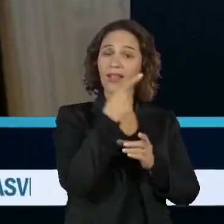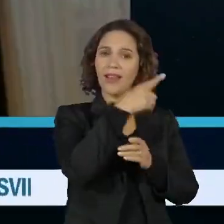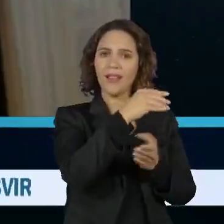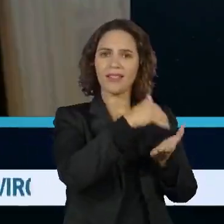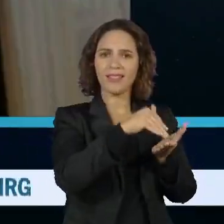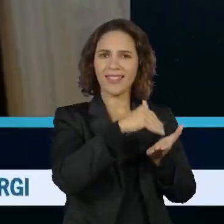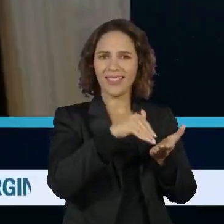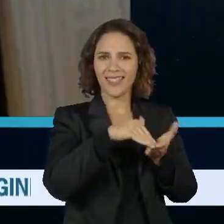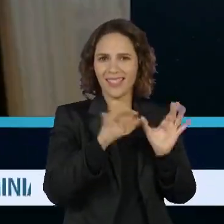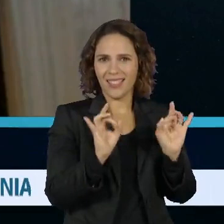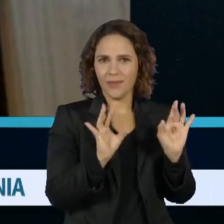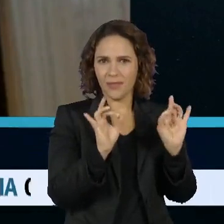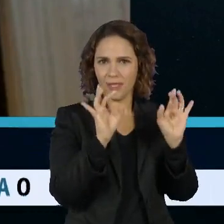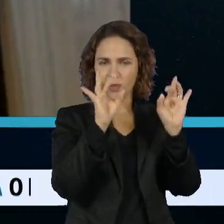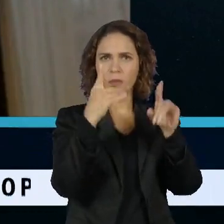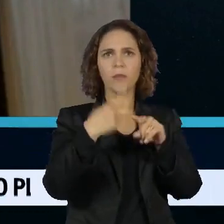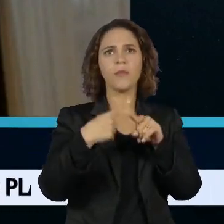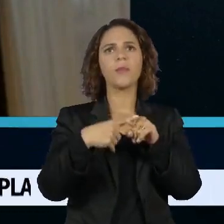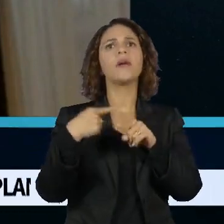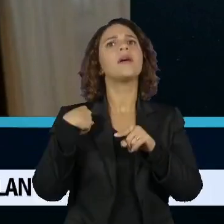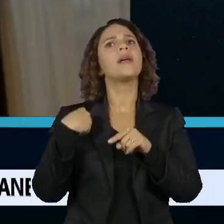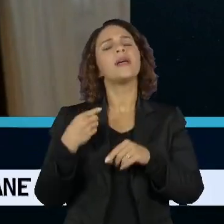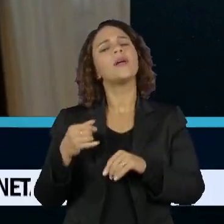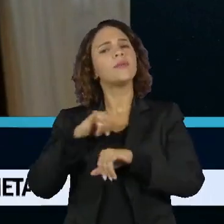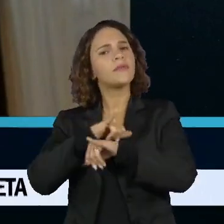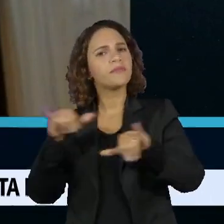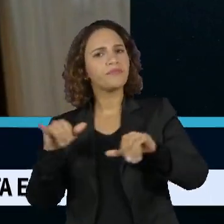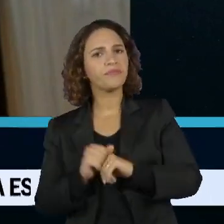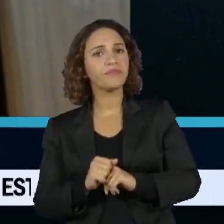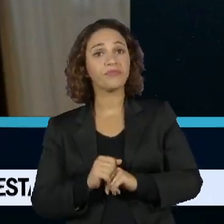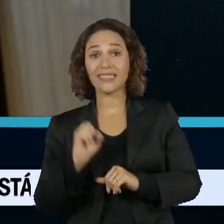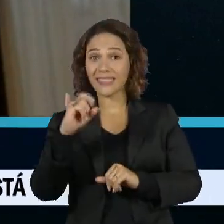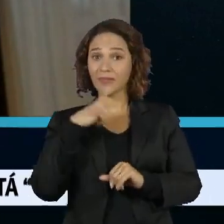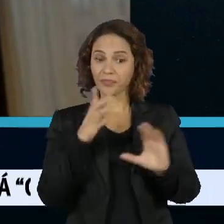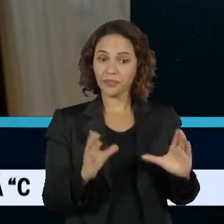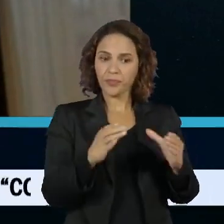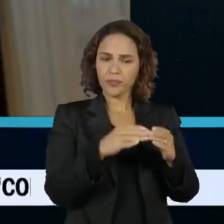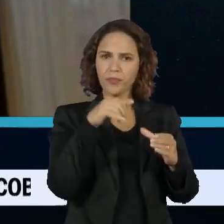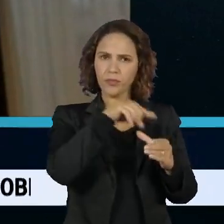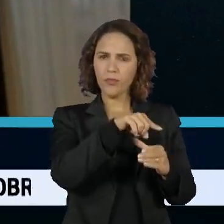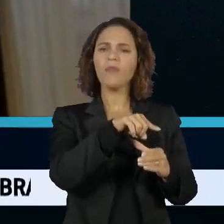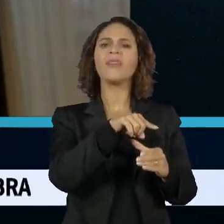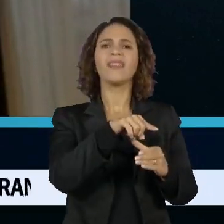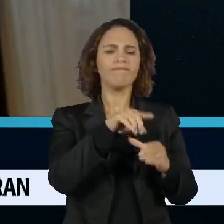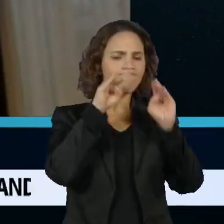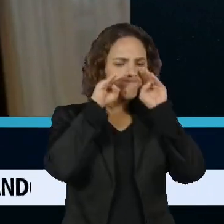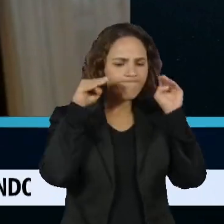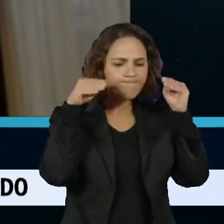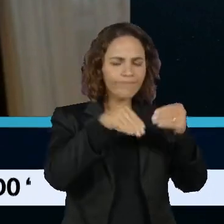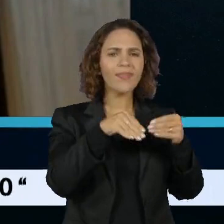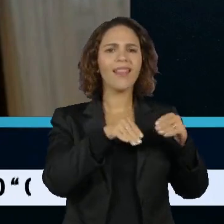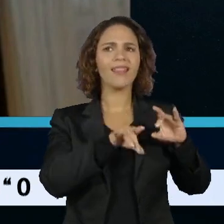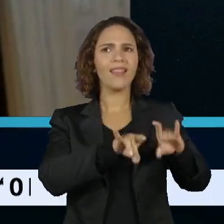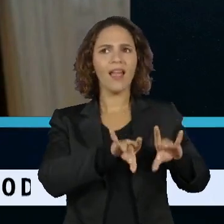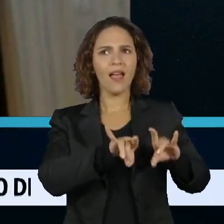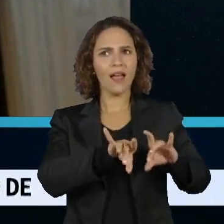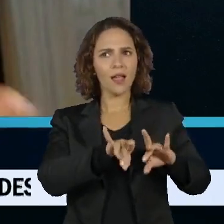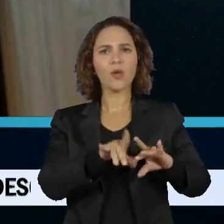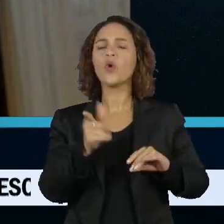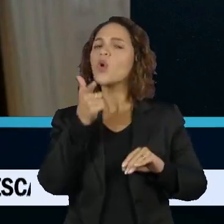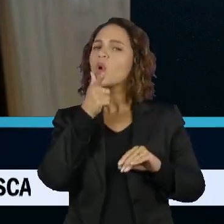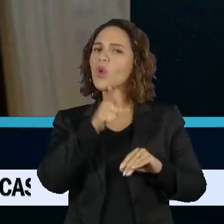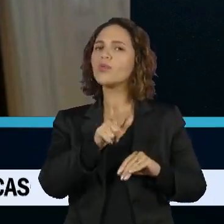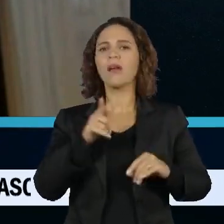porque eu dizia para mim, se tiver um corpo técnico disposto a dar subsídios